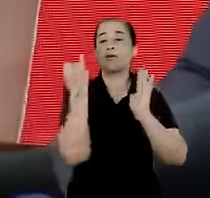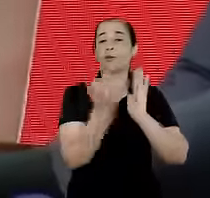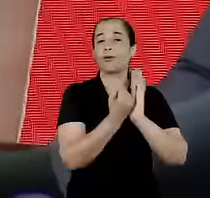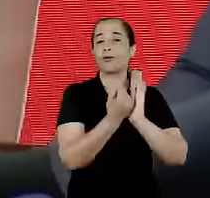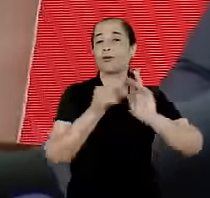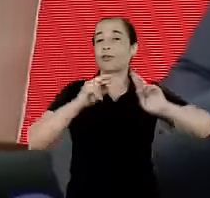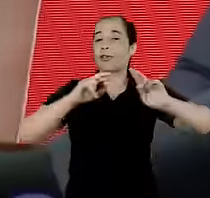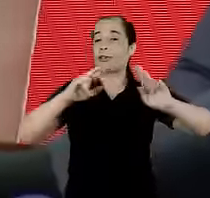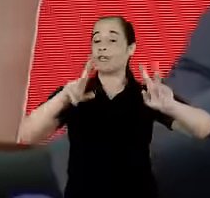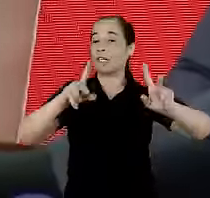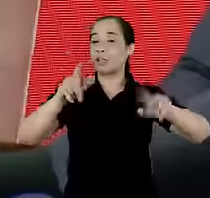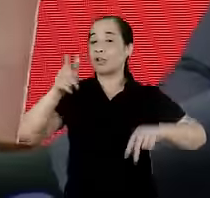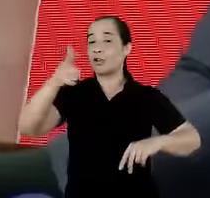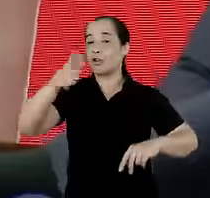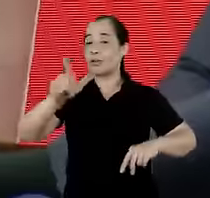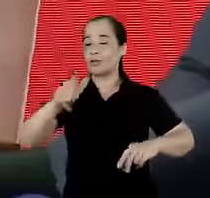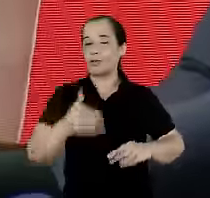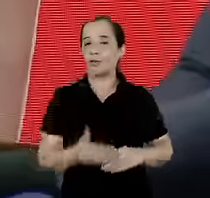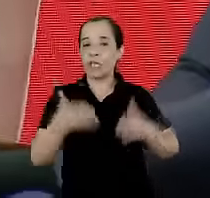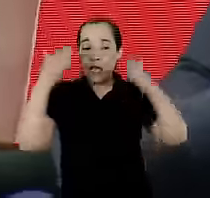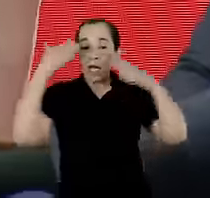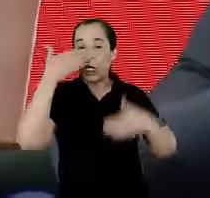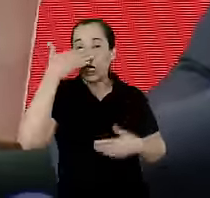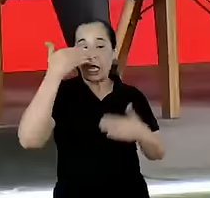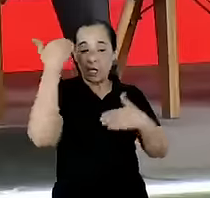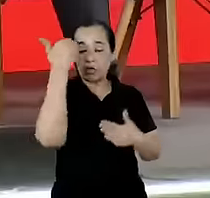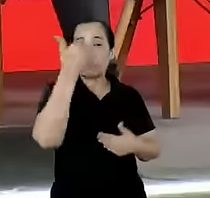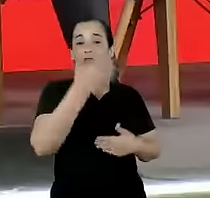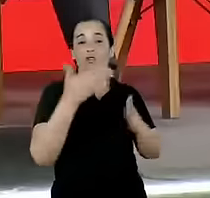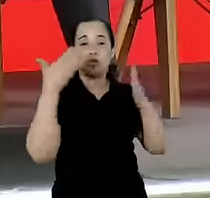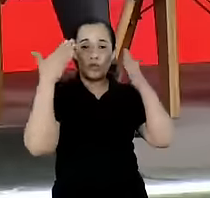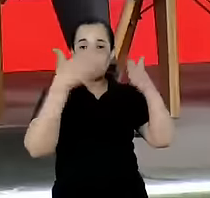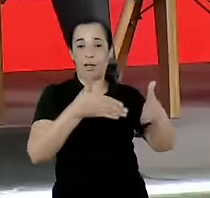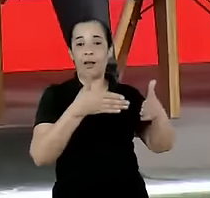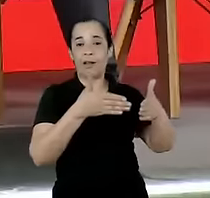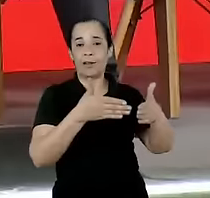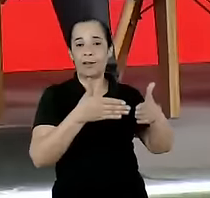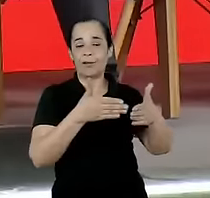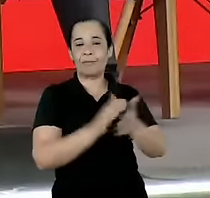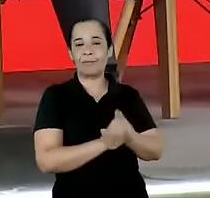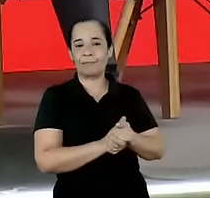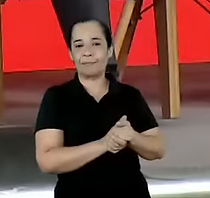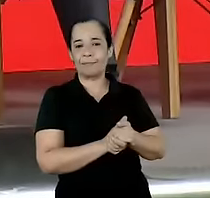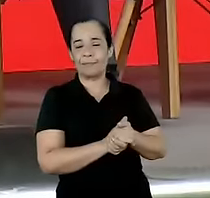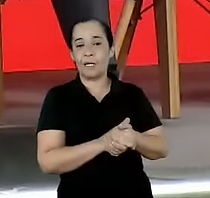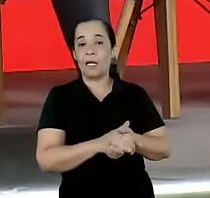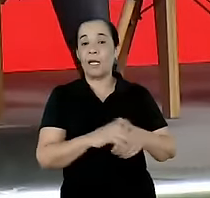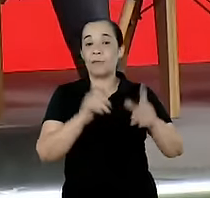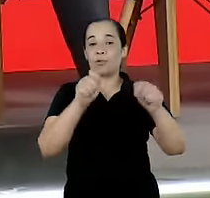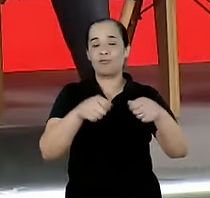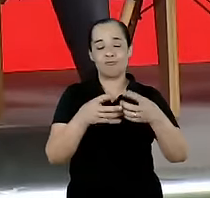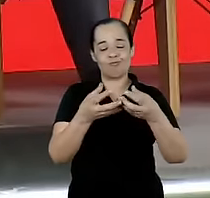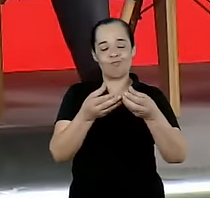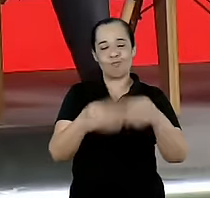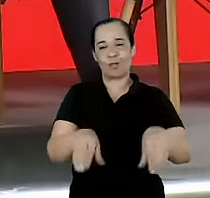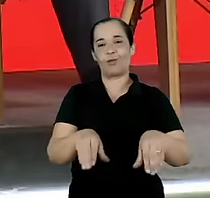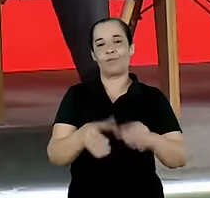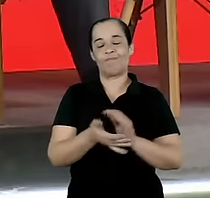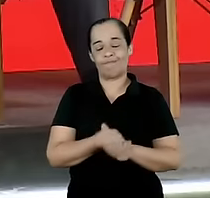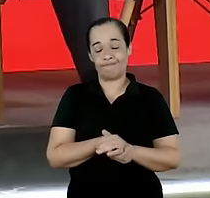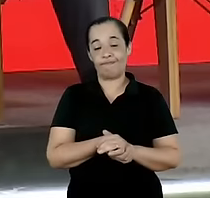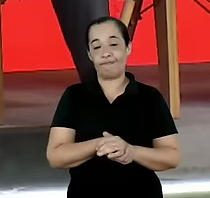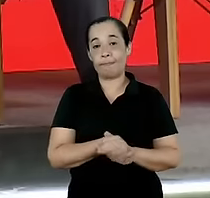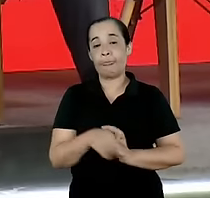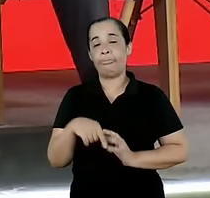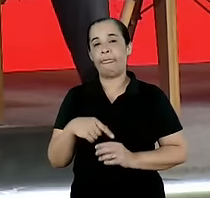oferecidos diretamente por investidor isso às vezes pode prejudicar a indústria de fundos de investimento Então eu acho que a dimensão